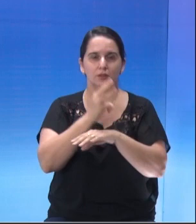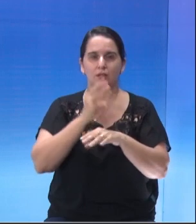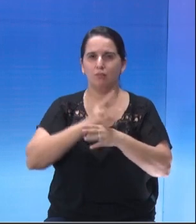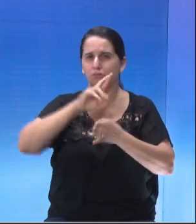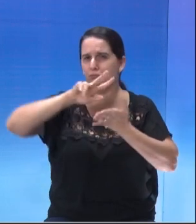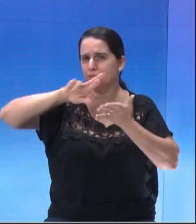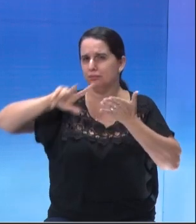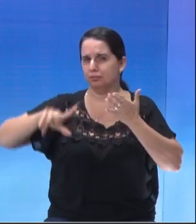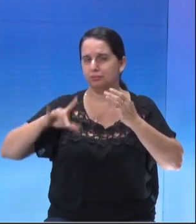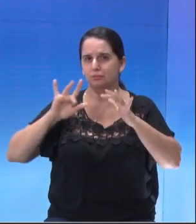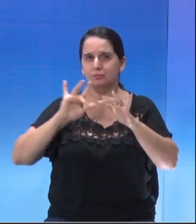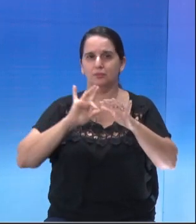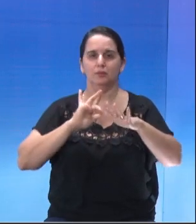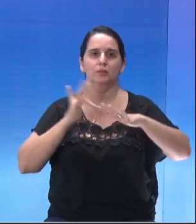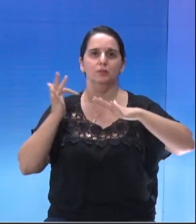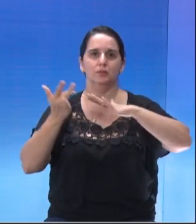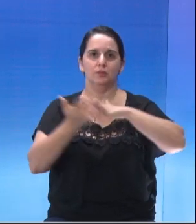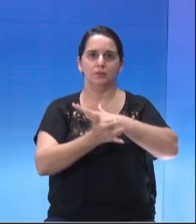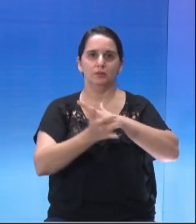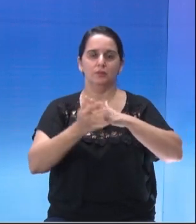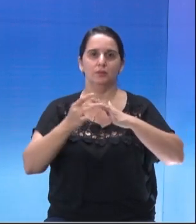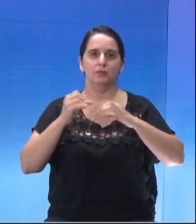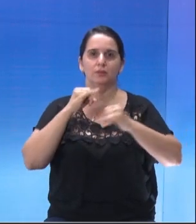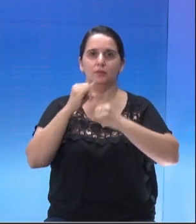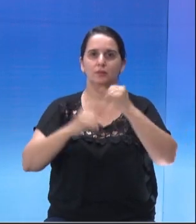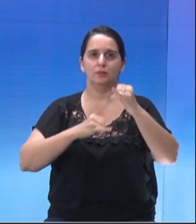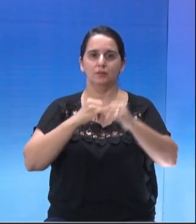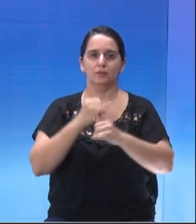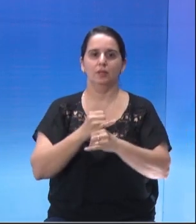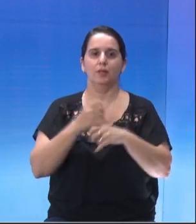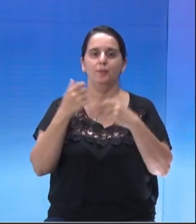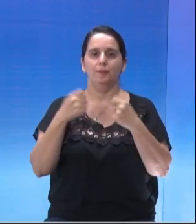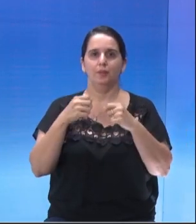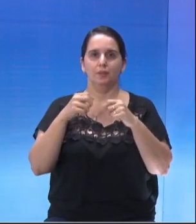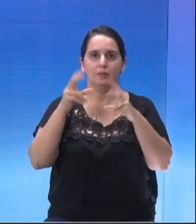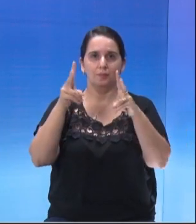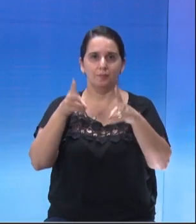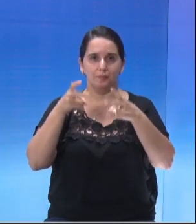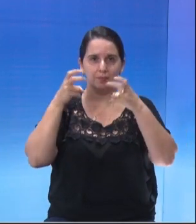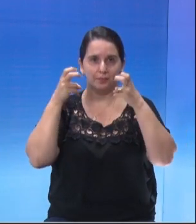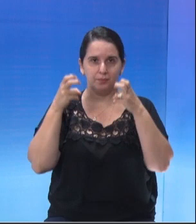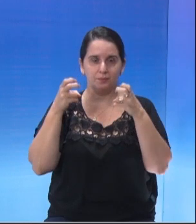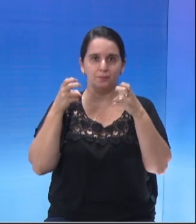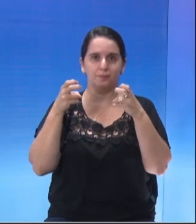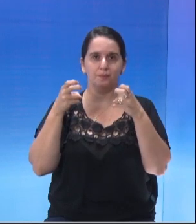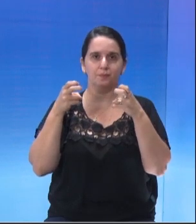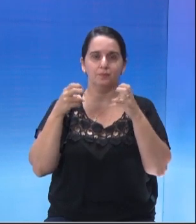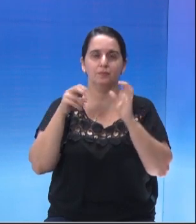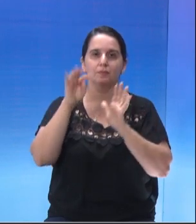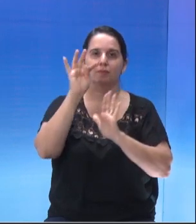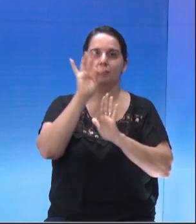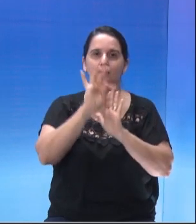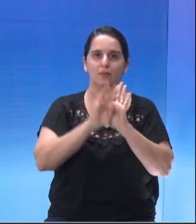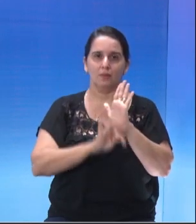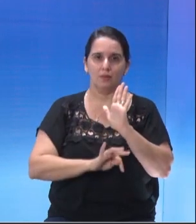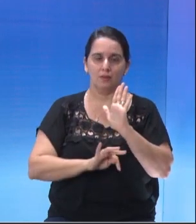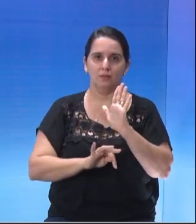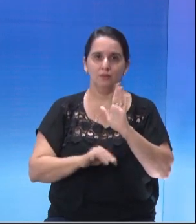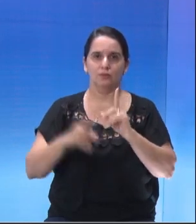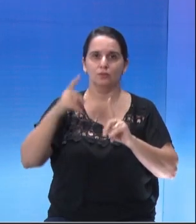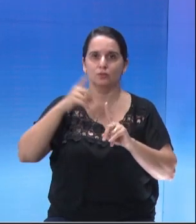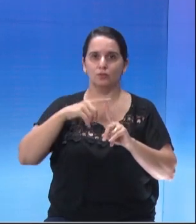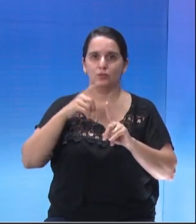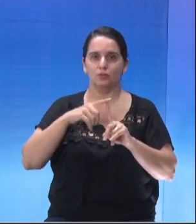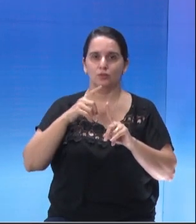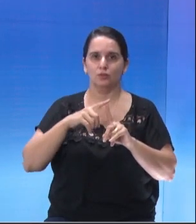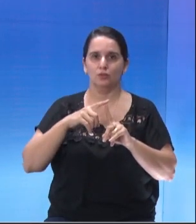enfim, nesse mundo digital. Então, vocês têm que observar que esses textos do gênero digitais estão no nosso